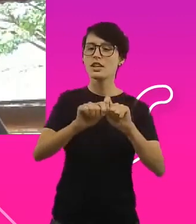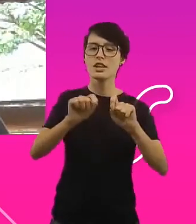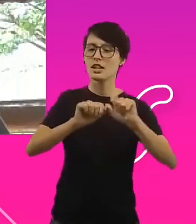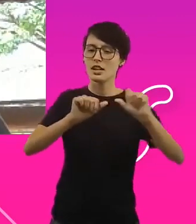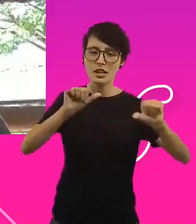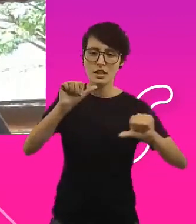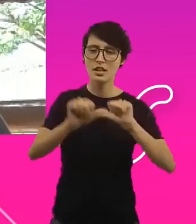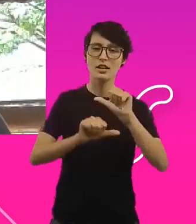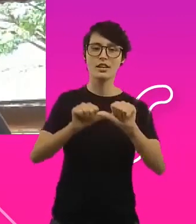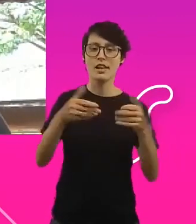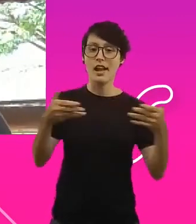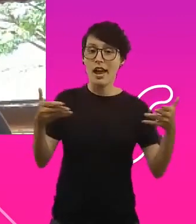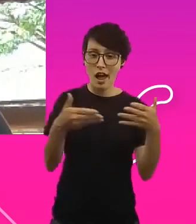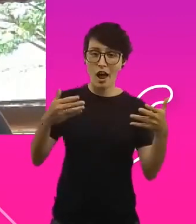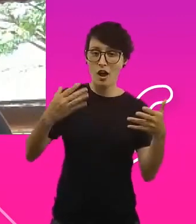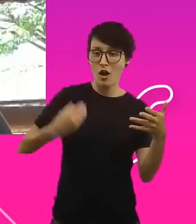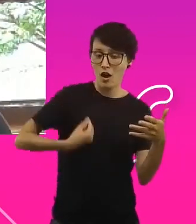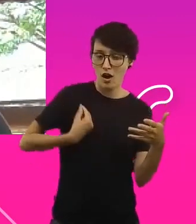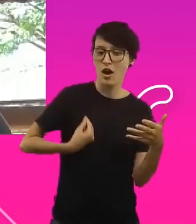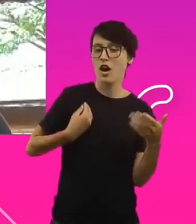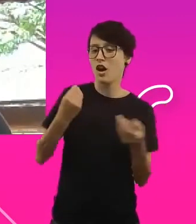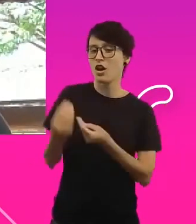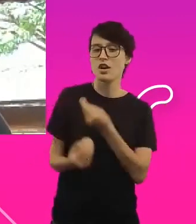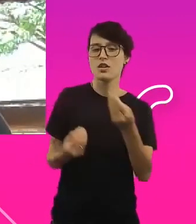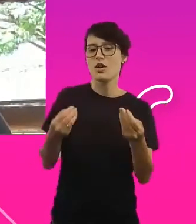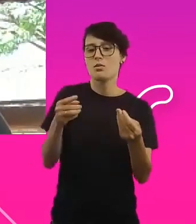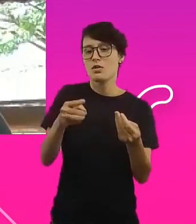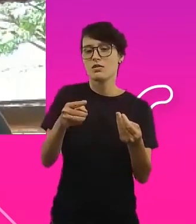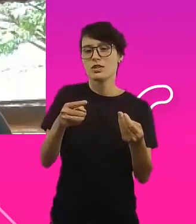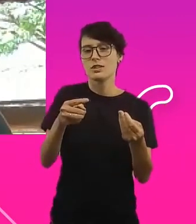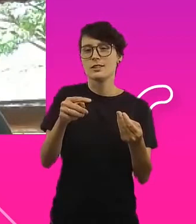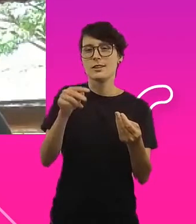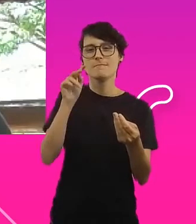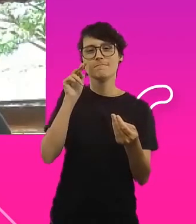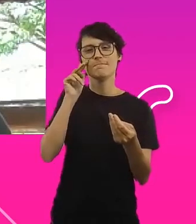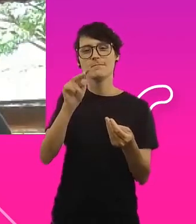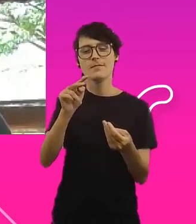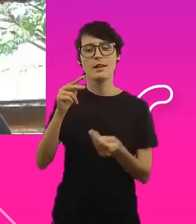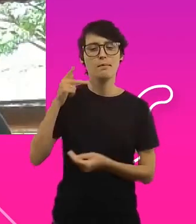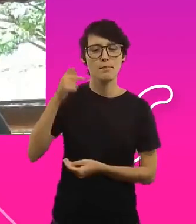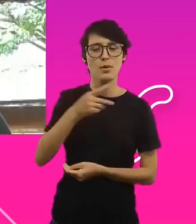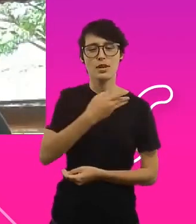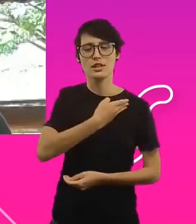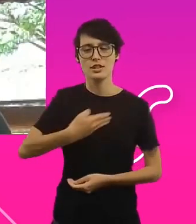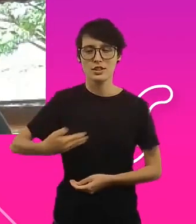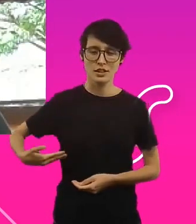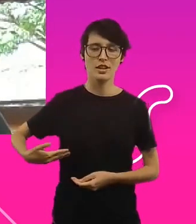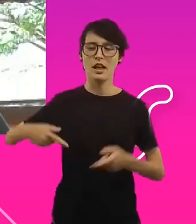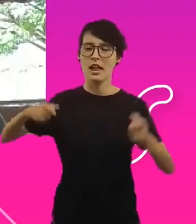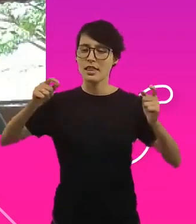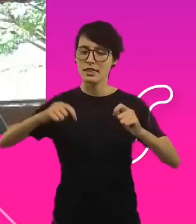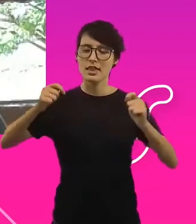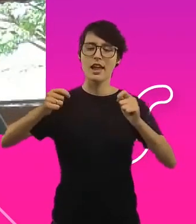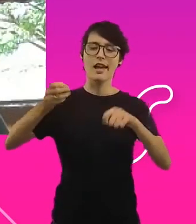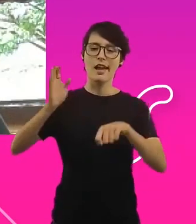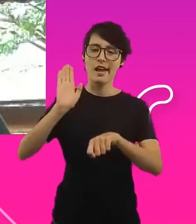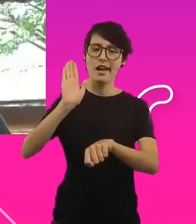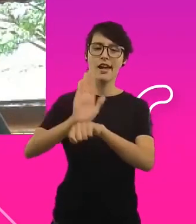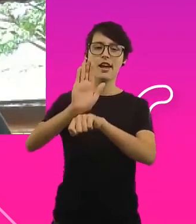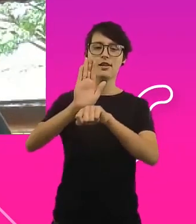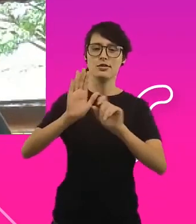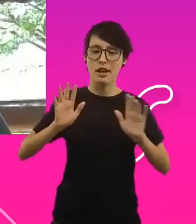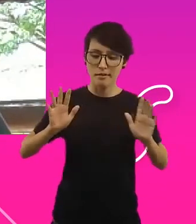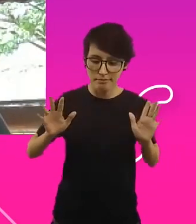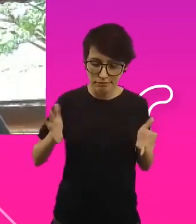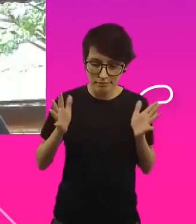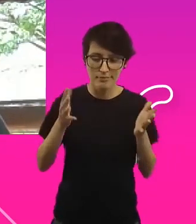atual realidade e como você olharia para políticas públicas que podem ajudar a impulsionar o que você já vem fazendo